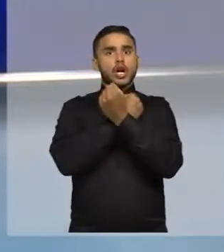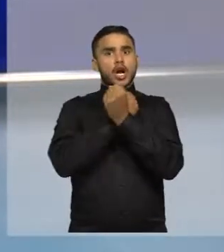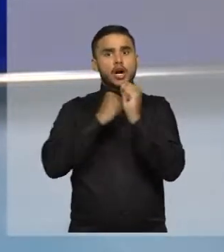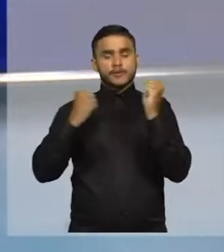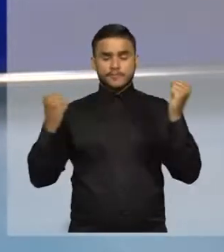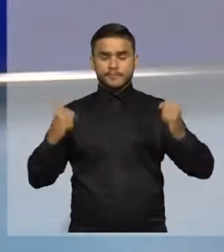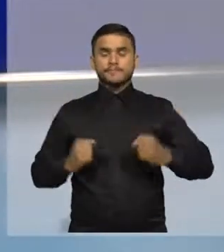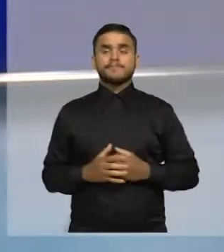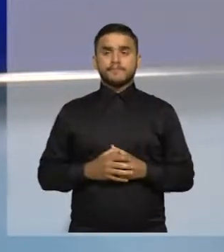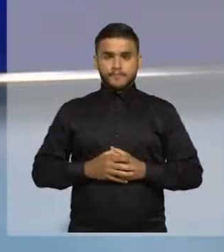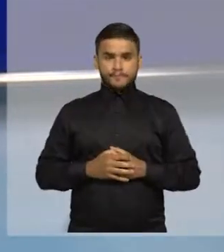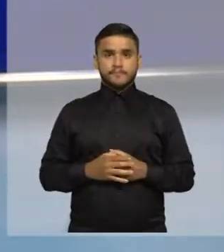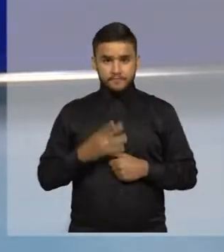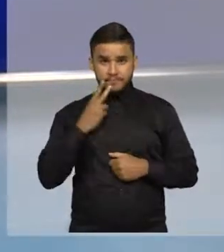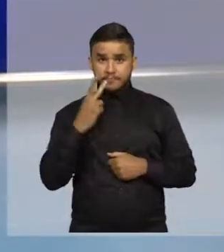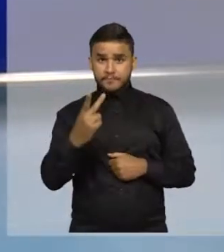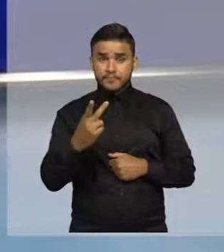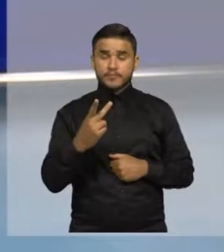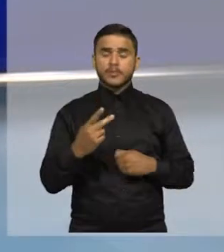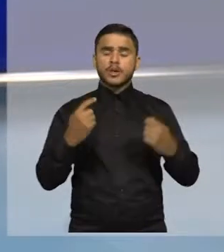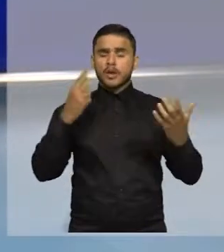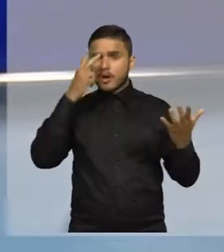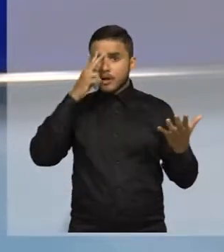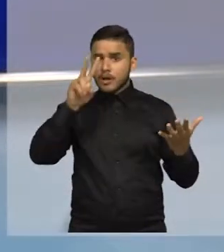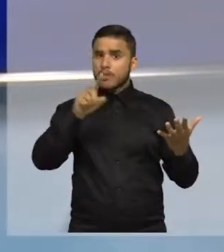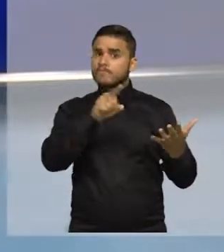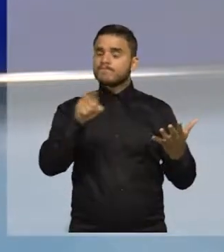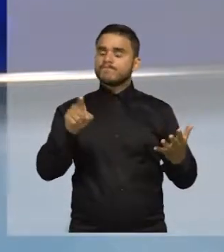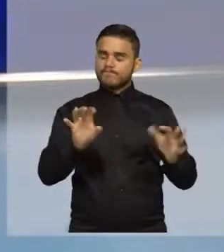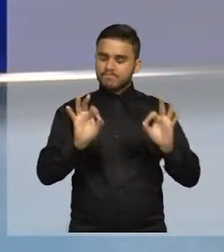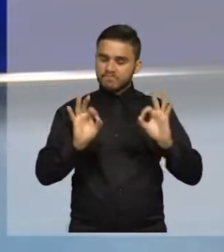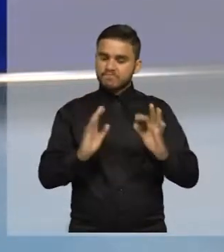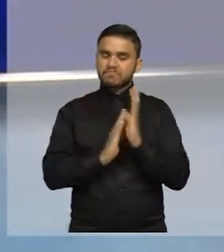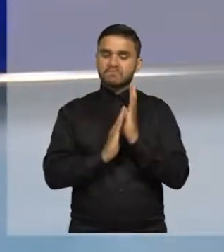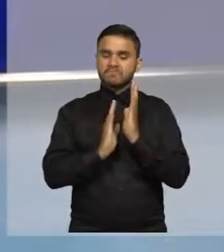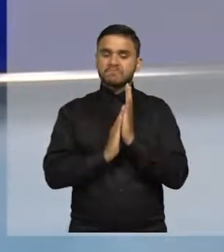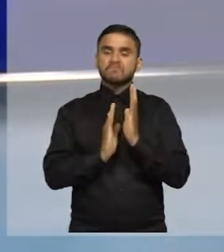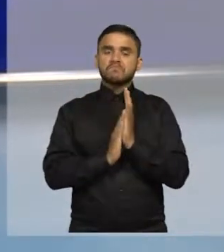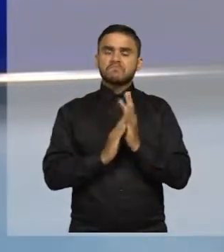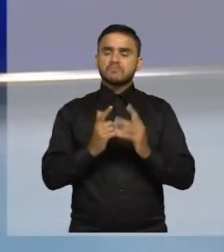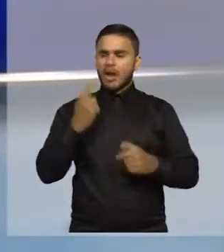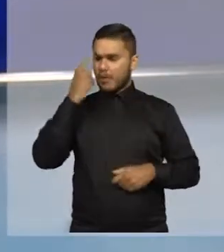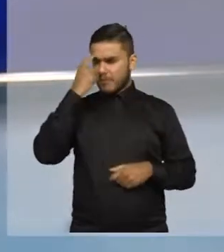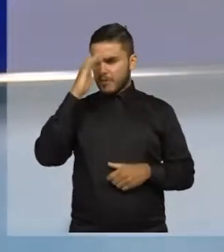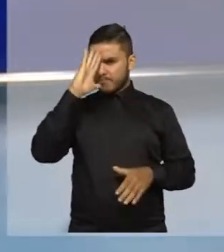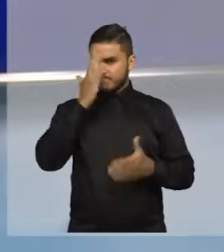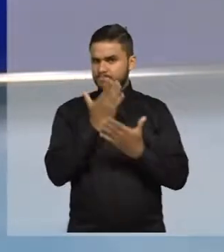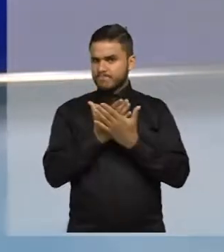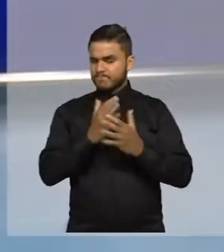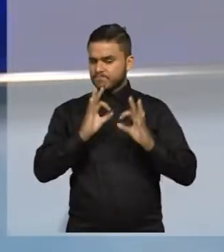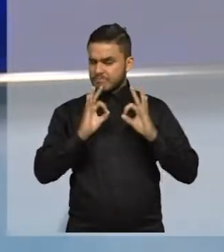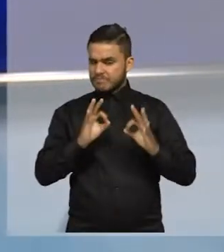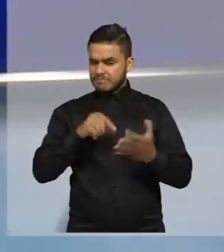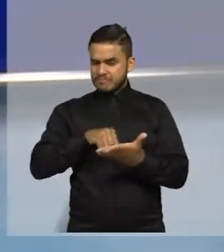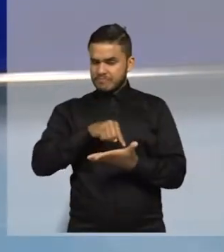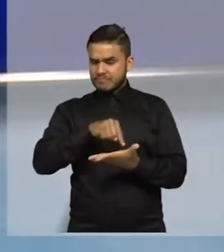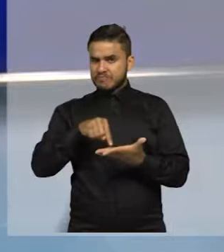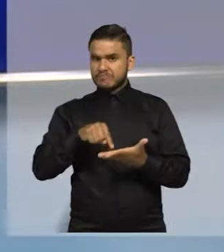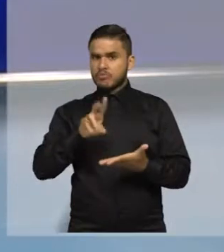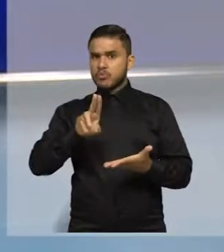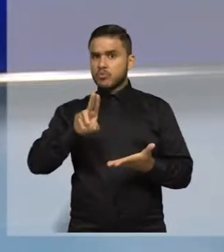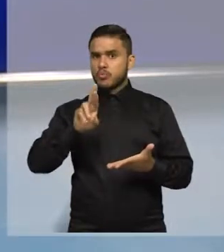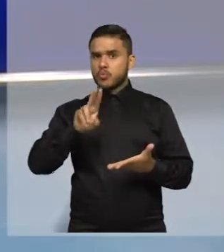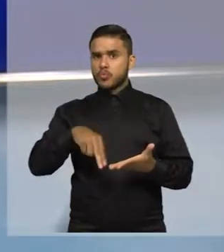nosso. Eu quero fazer esse registro porque eu acho que ele é devido, dado as muitas desconfianças que se tem